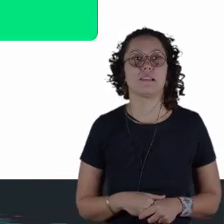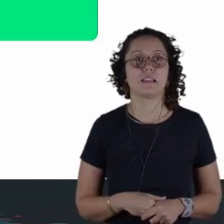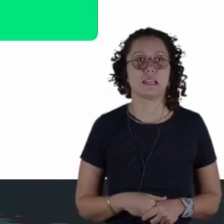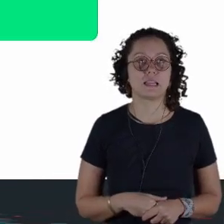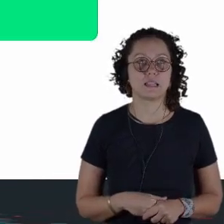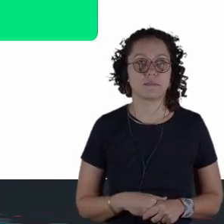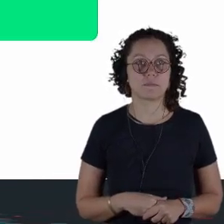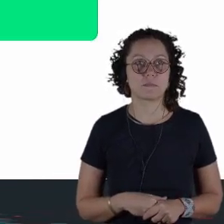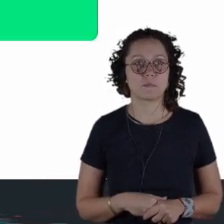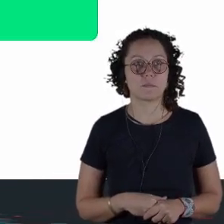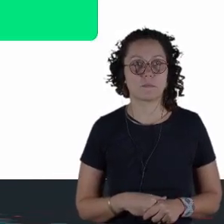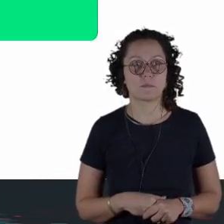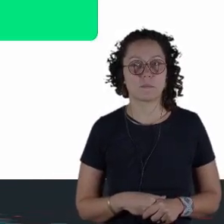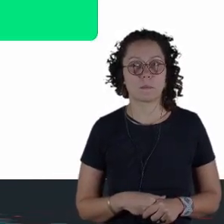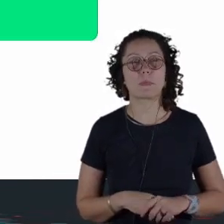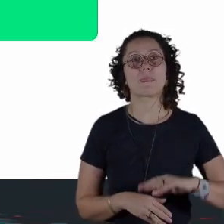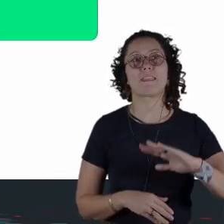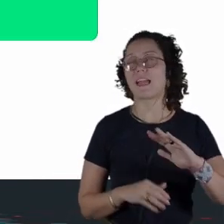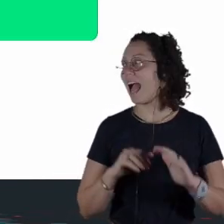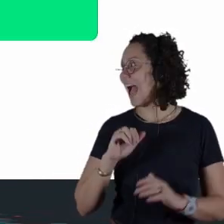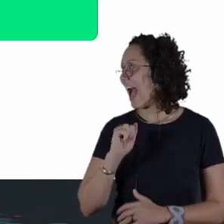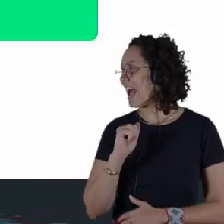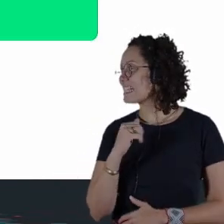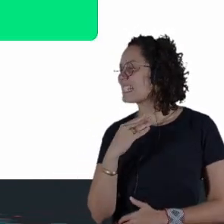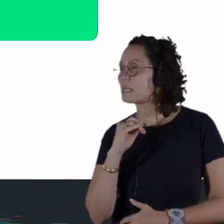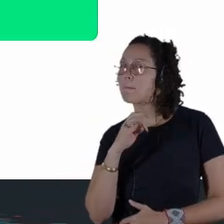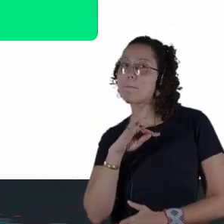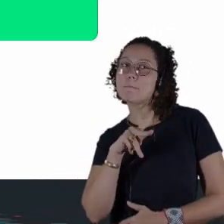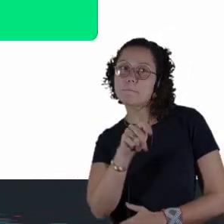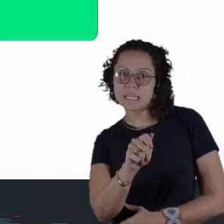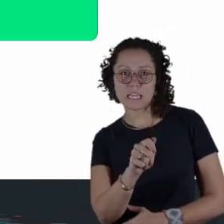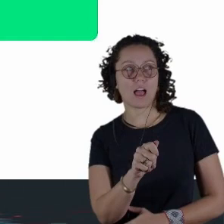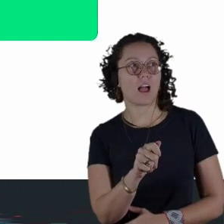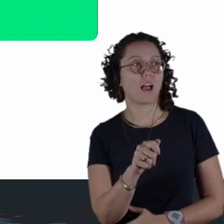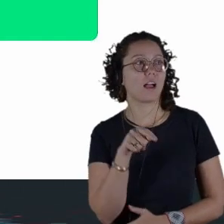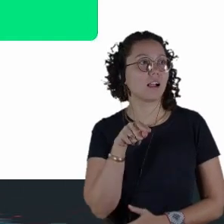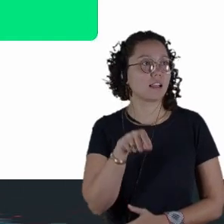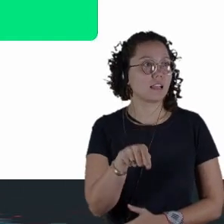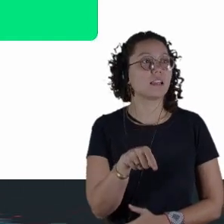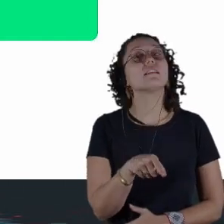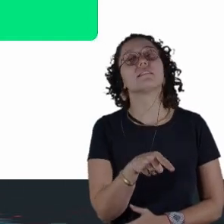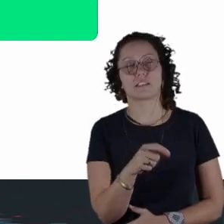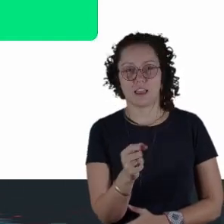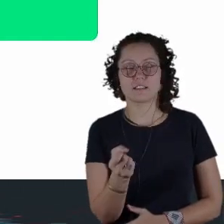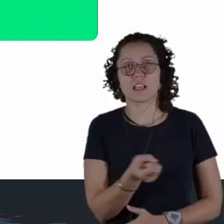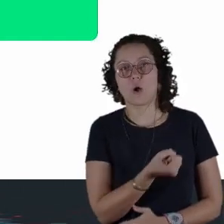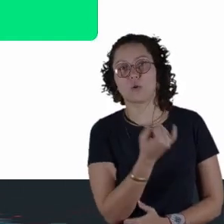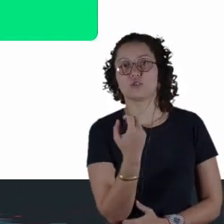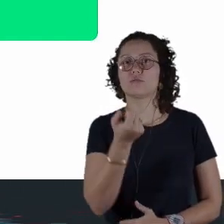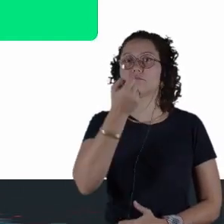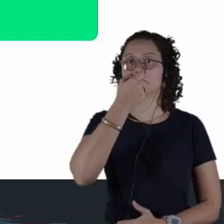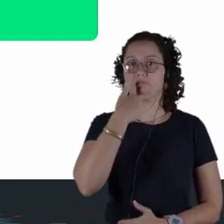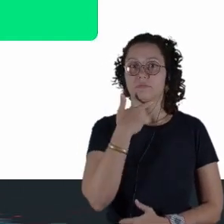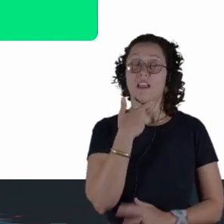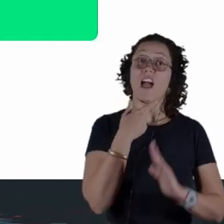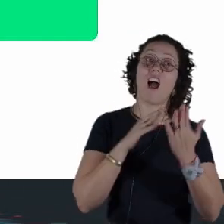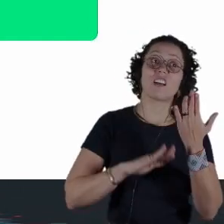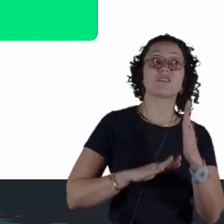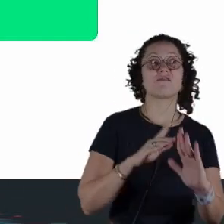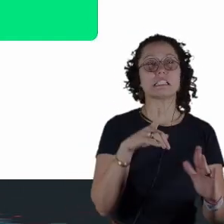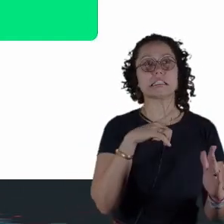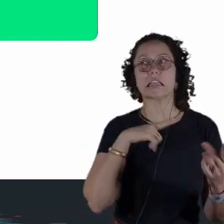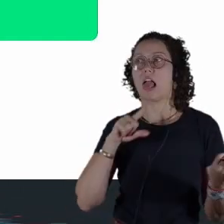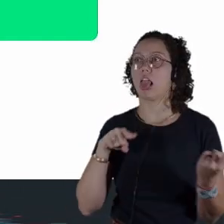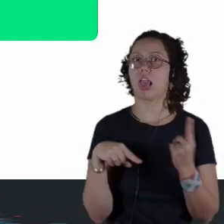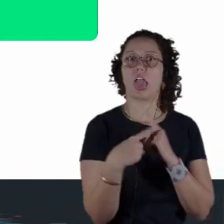Tem desde benzodiazepina. E não é certo que essas doses, que esse efetivo, não tem efeitos adversos. Dizem, não,